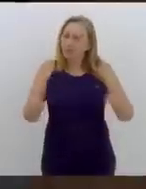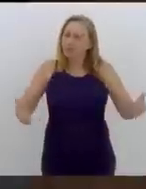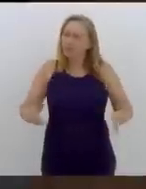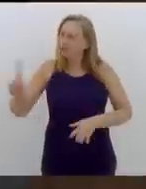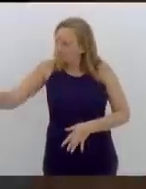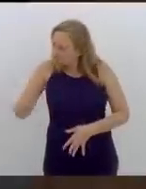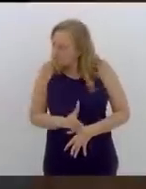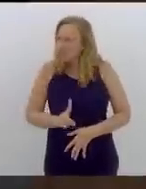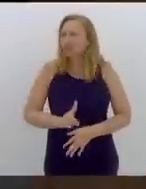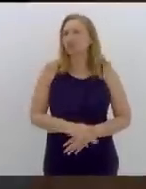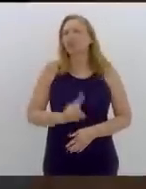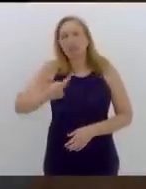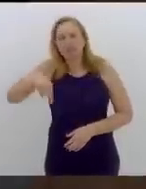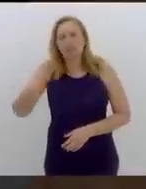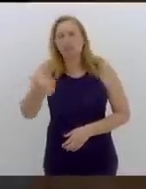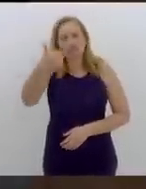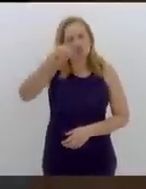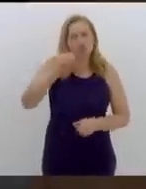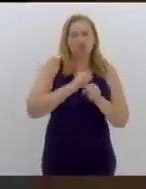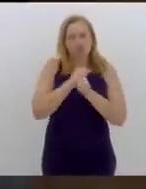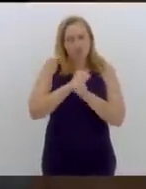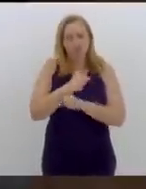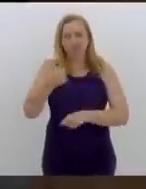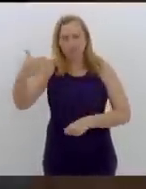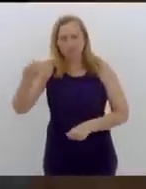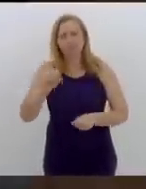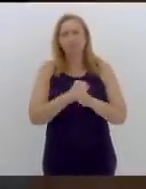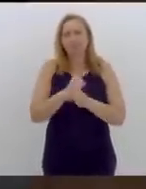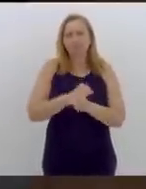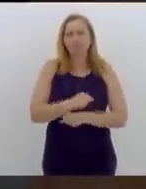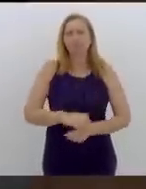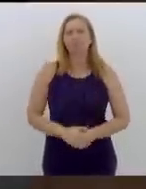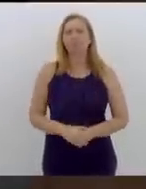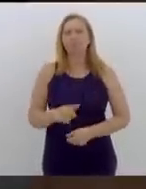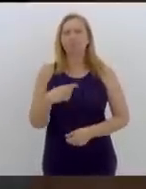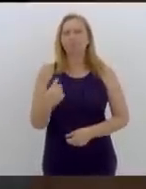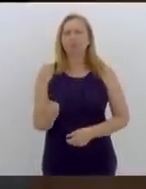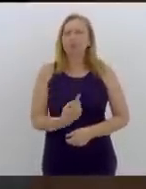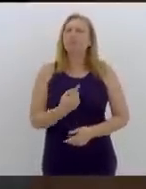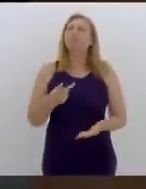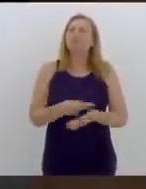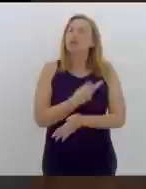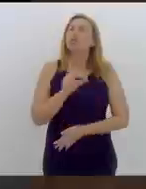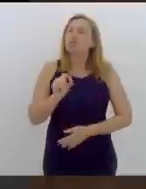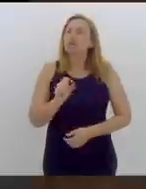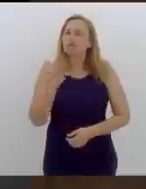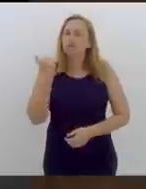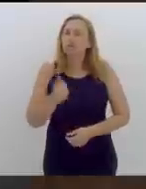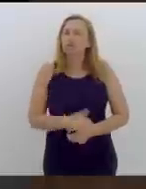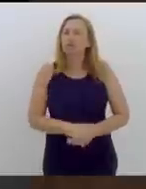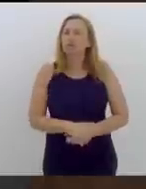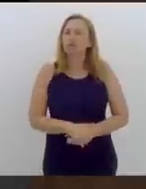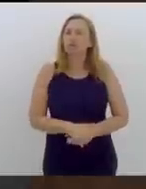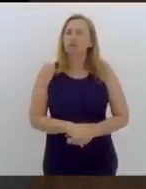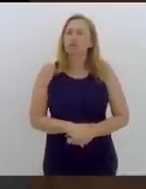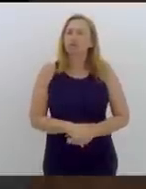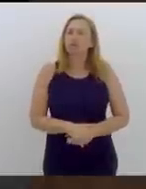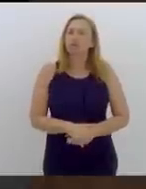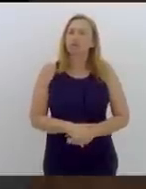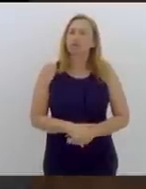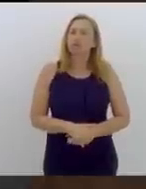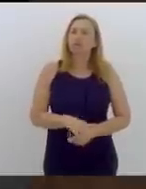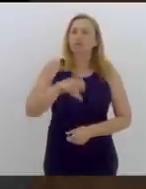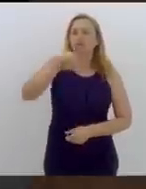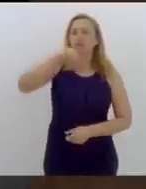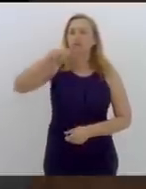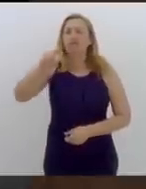vir aqui e depois de 10 anos 10 anos nove Deputado você sabe o que aconteceu apareceu que eu tomei 90 90